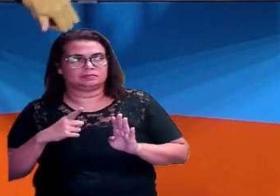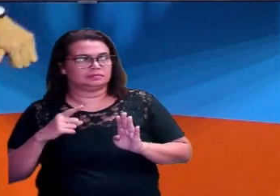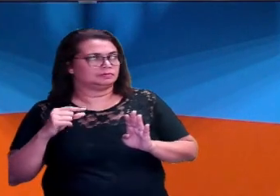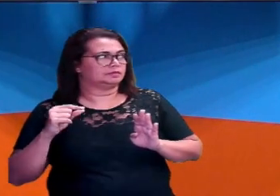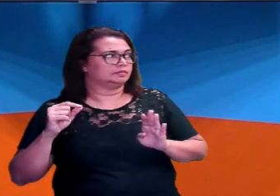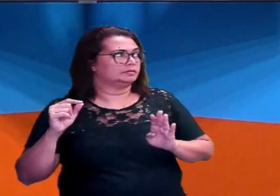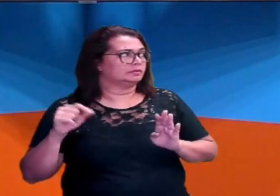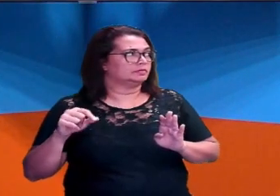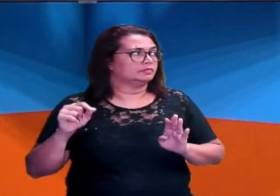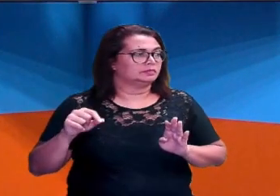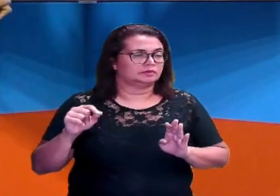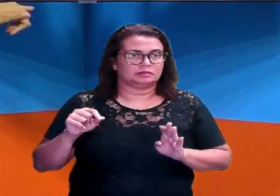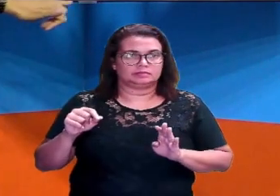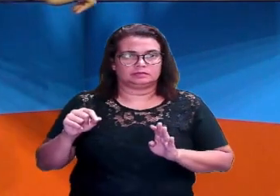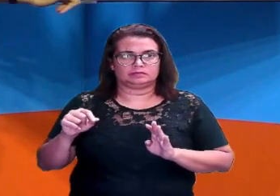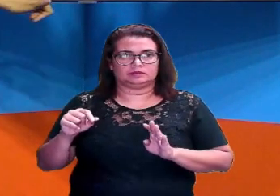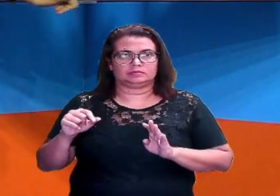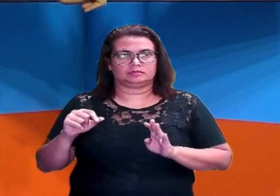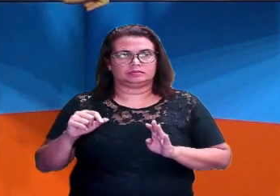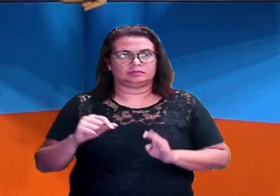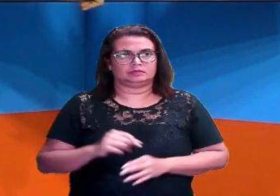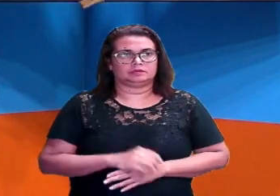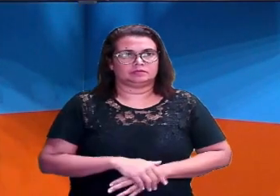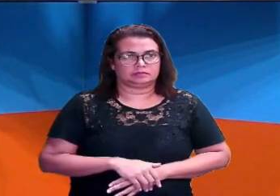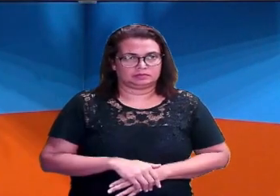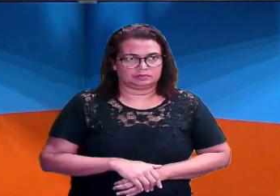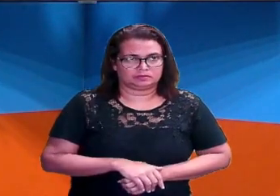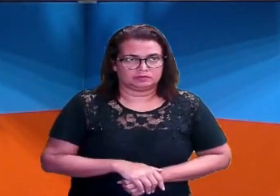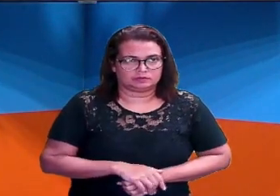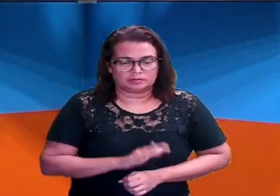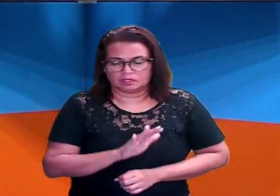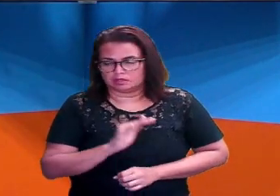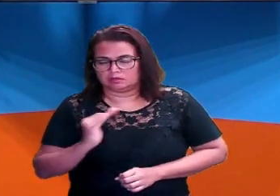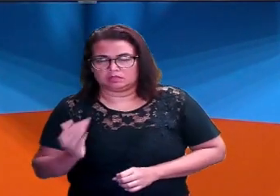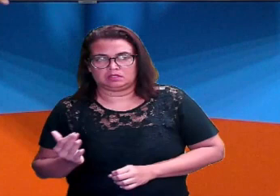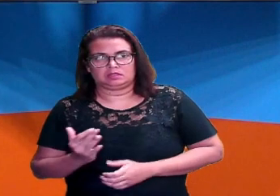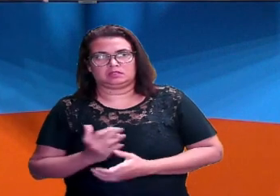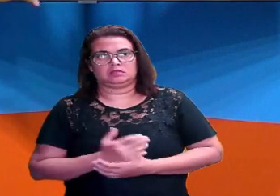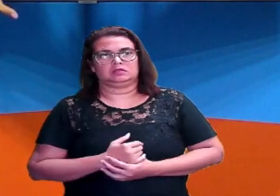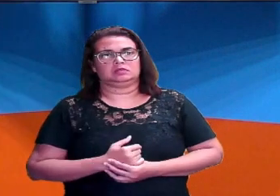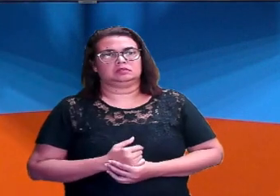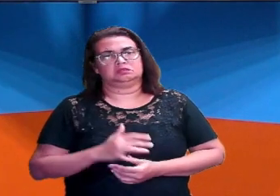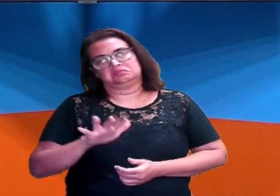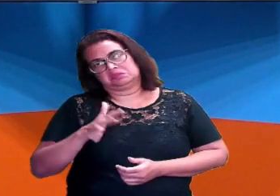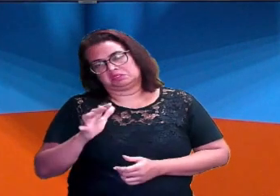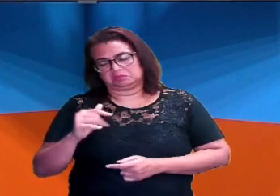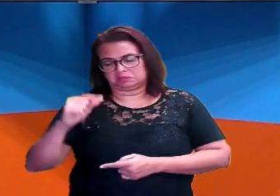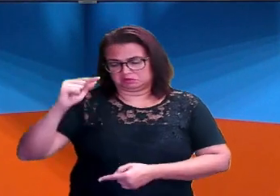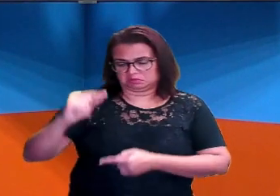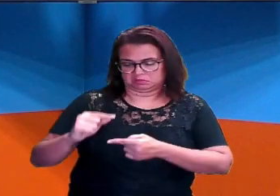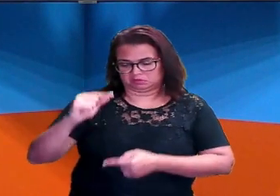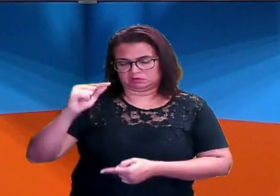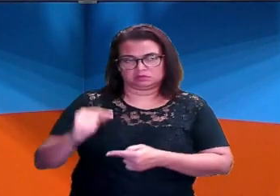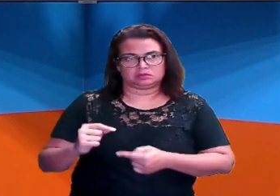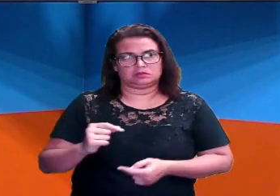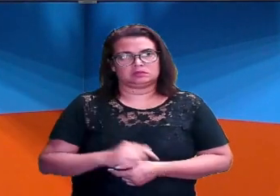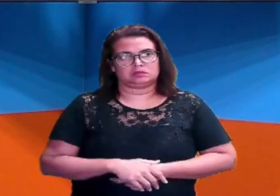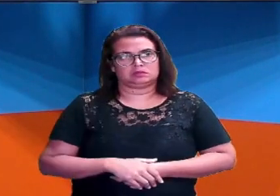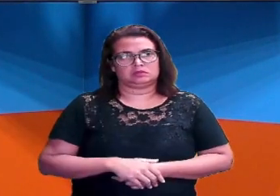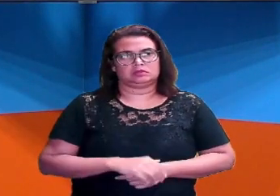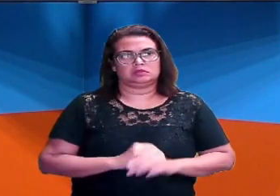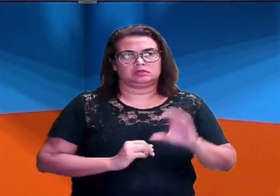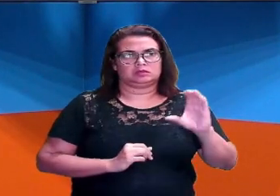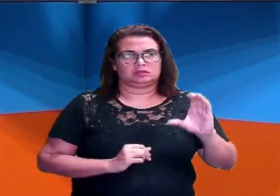sequência. Isso, apareceu. Aqui ao lado da lata mais alta, ela é intermediária em relação às outras. E aí, a